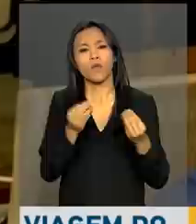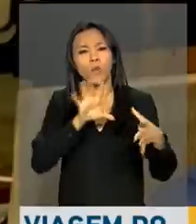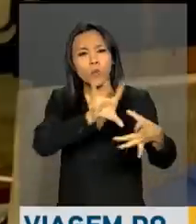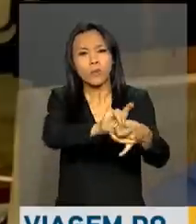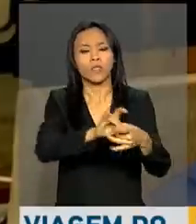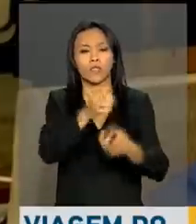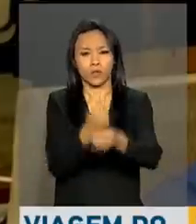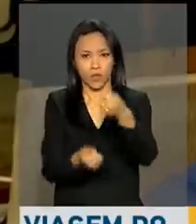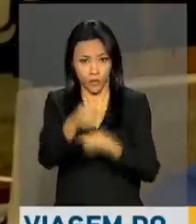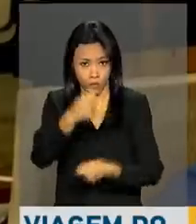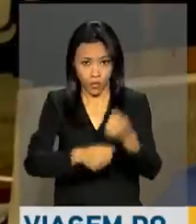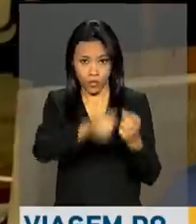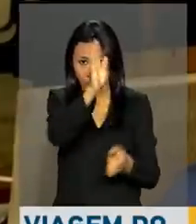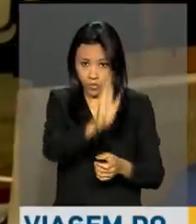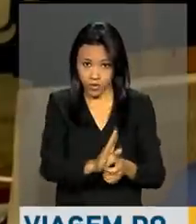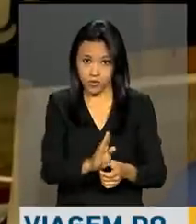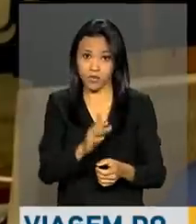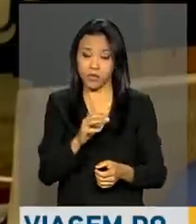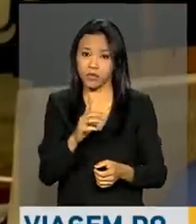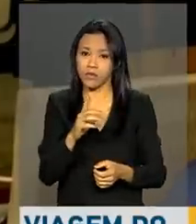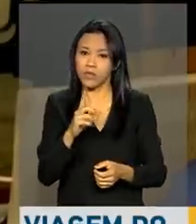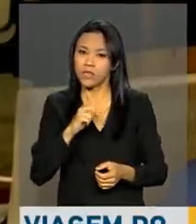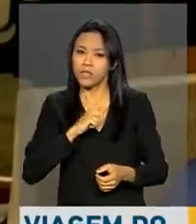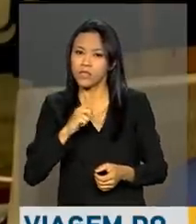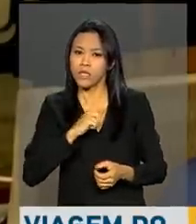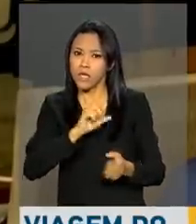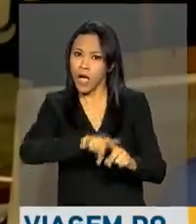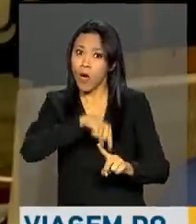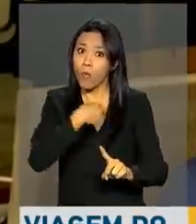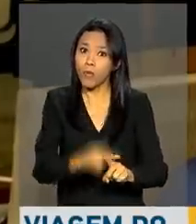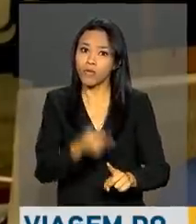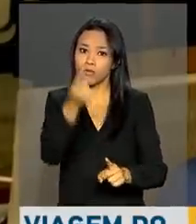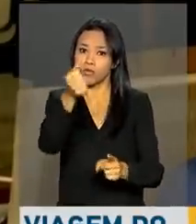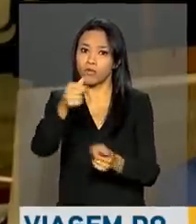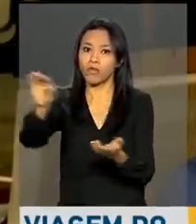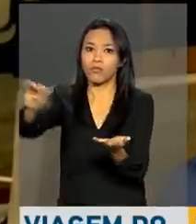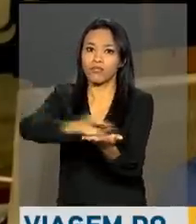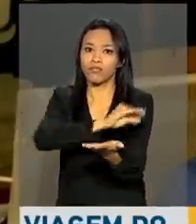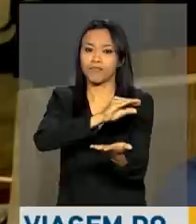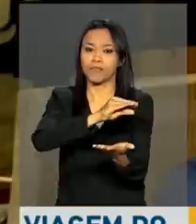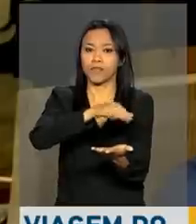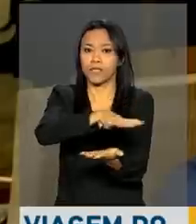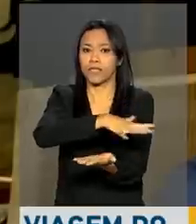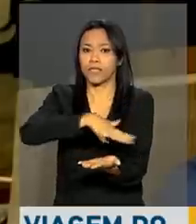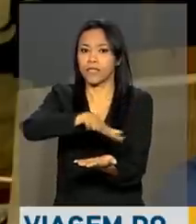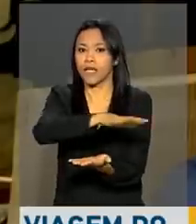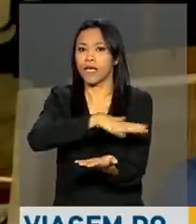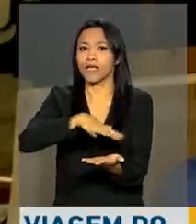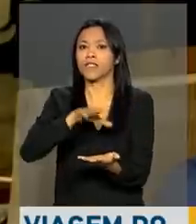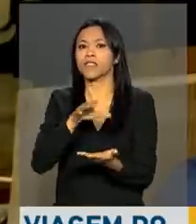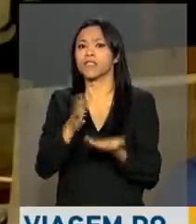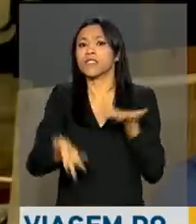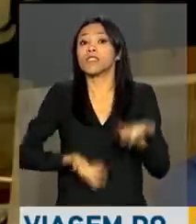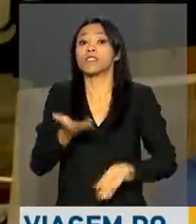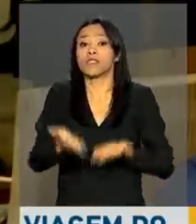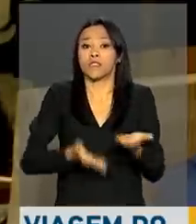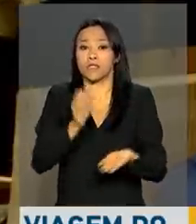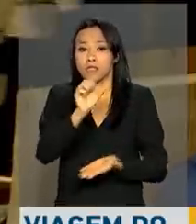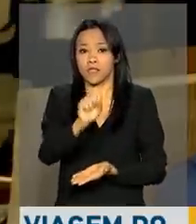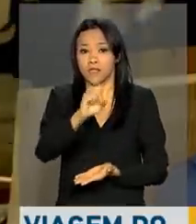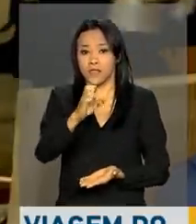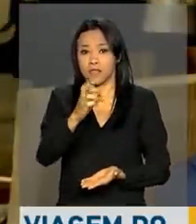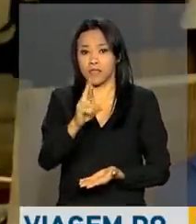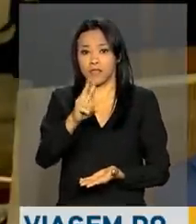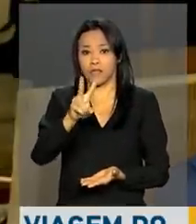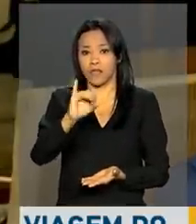Brasil, atualmente a gente tem visto um aumento de investimento estrangeiro no setor de serviços, né? É uma procura aí